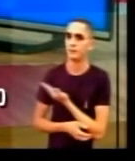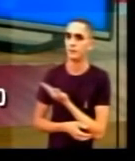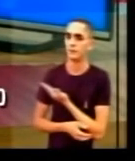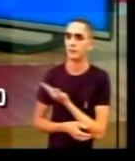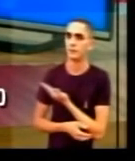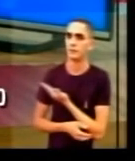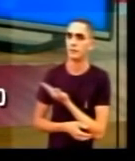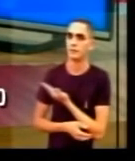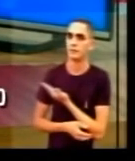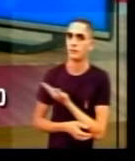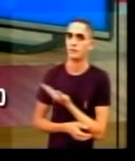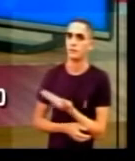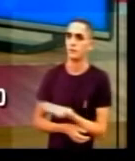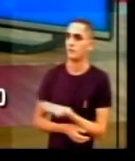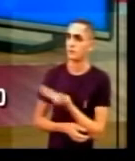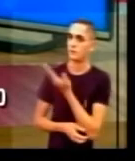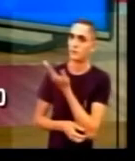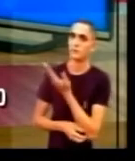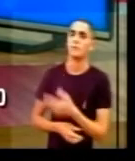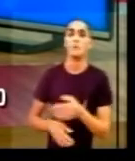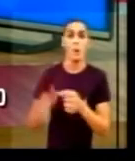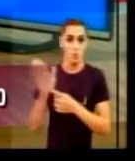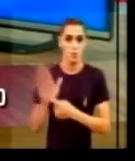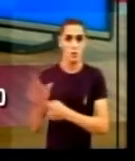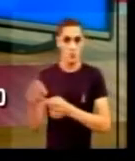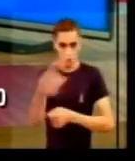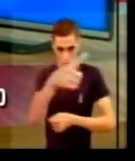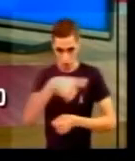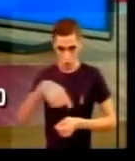Bom, aqui agora nós vamos colocar para vocês